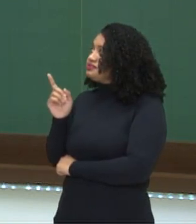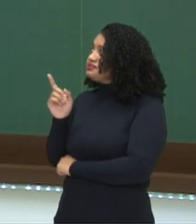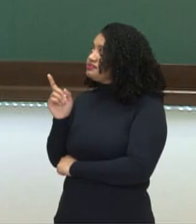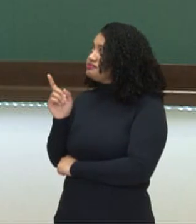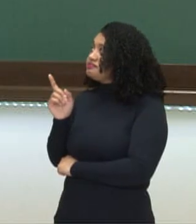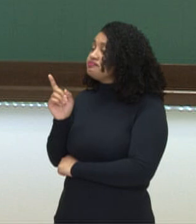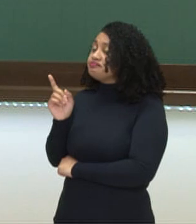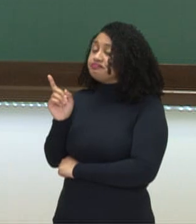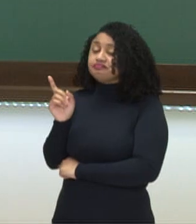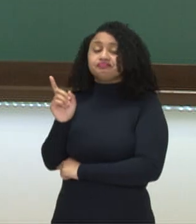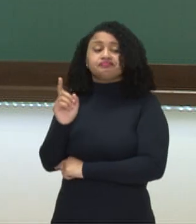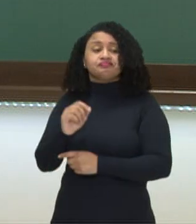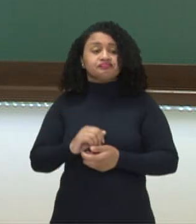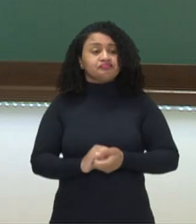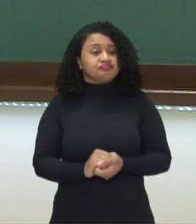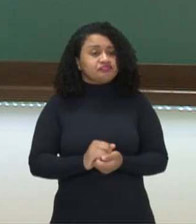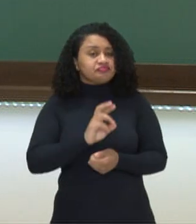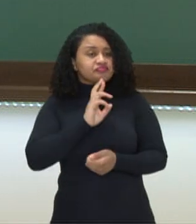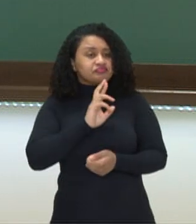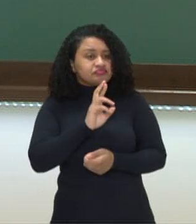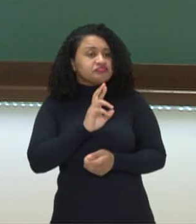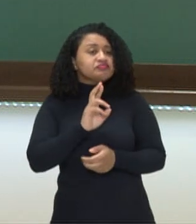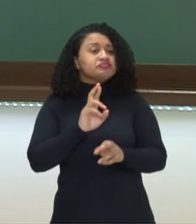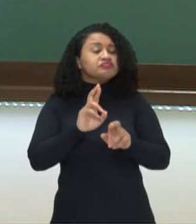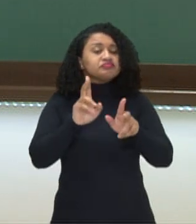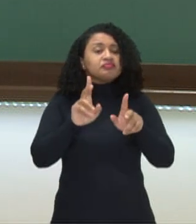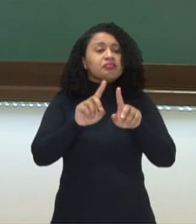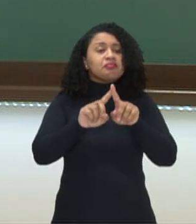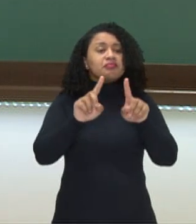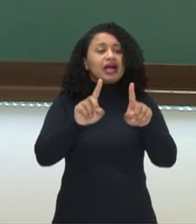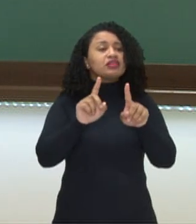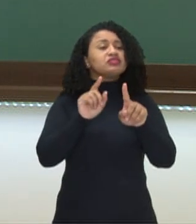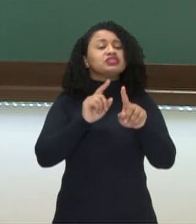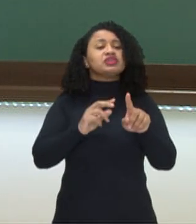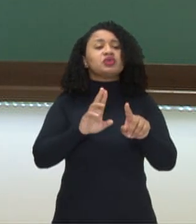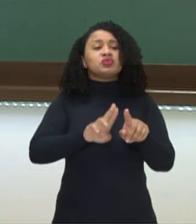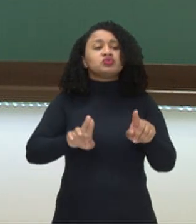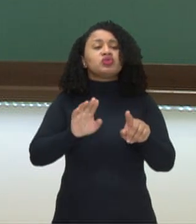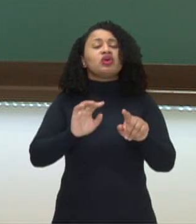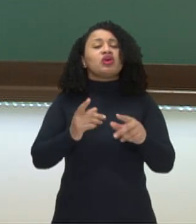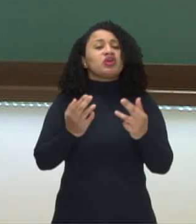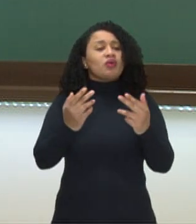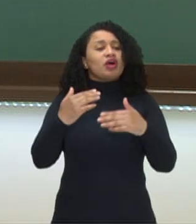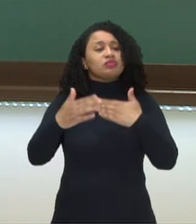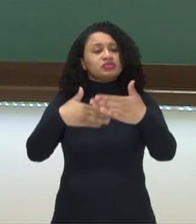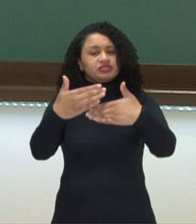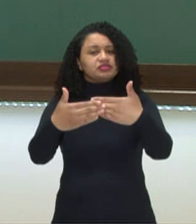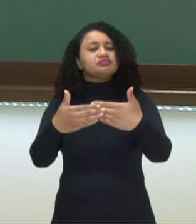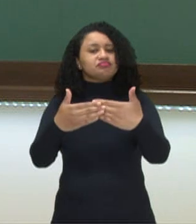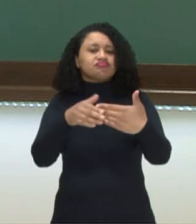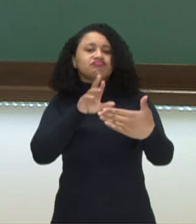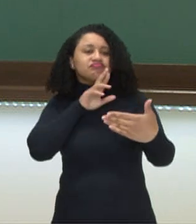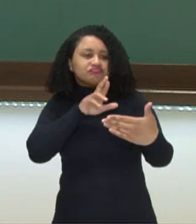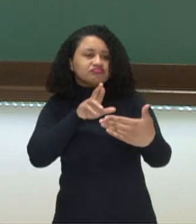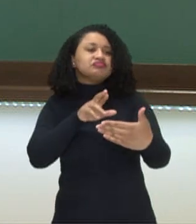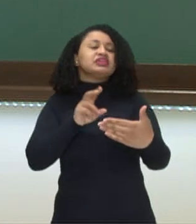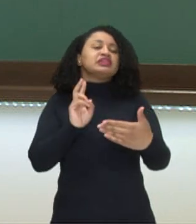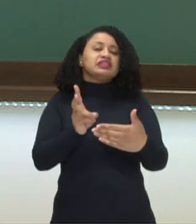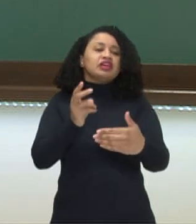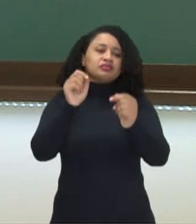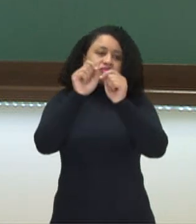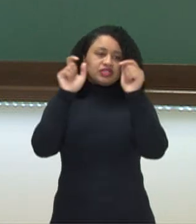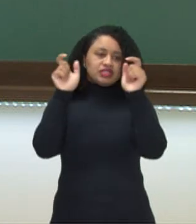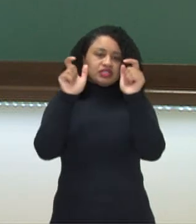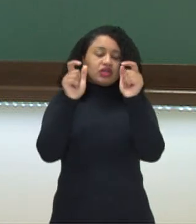quadrado. Deu um resultadinho diferente, mas você aplicou o mesmo procedimento de resolução, tá? Sempre prestando